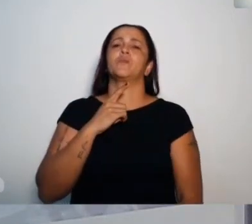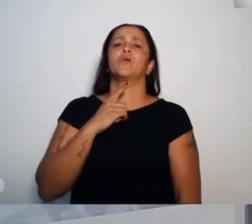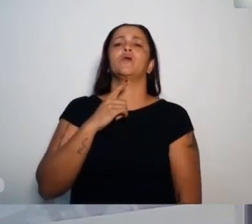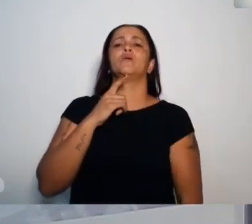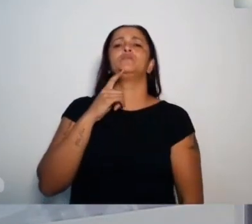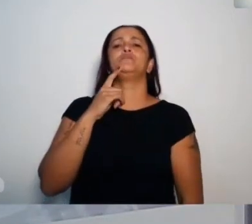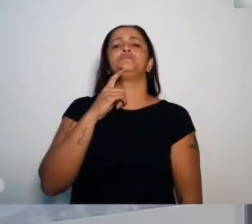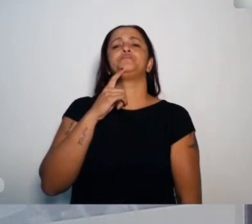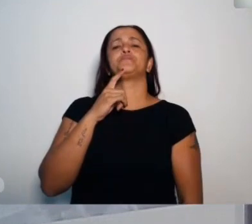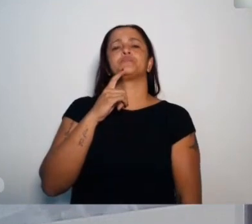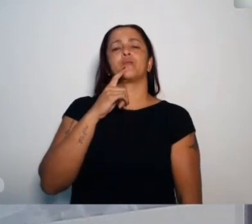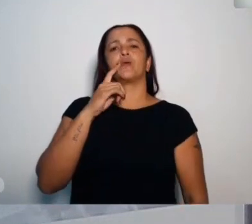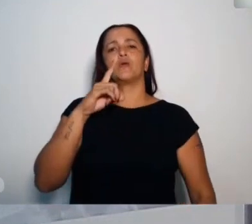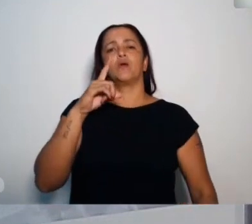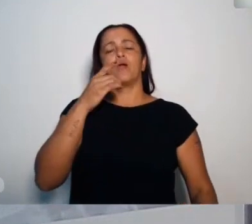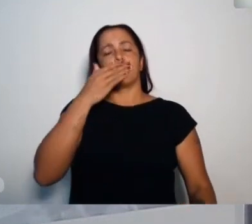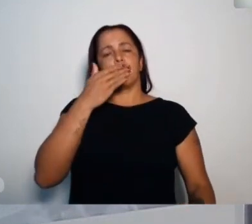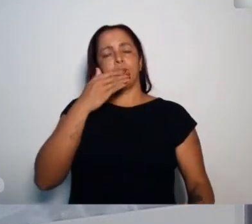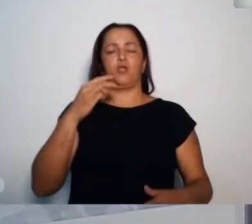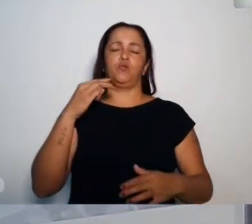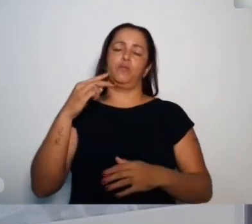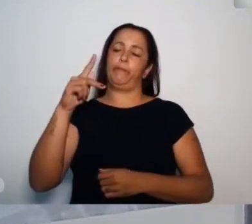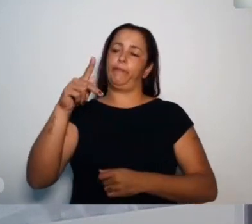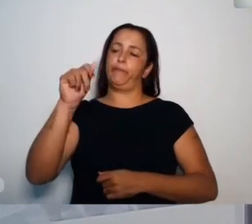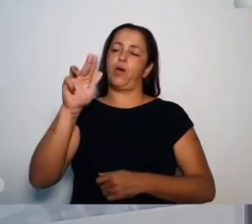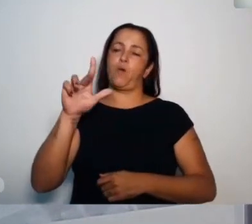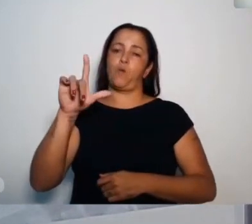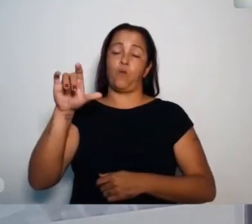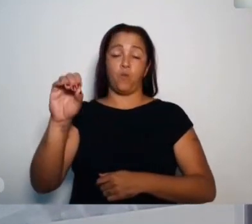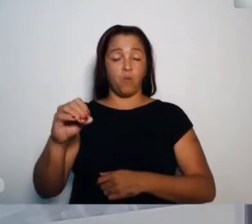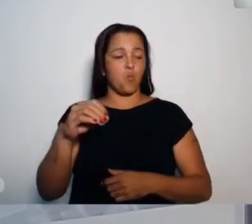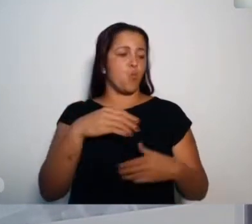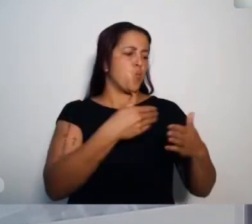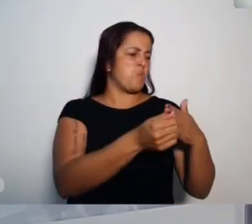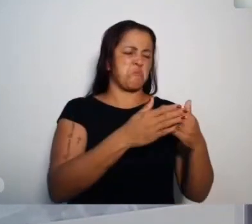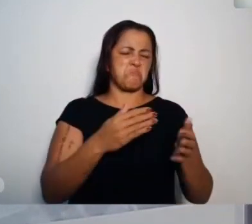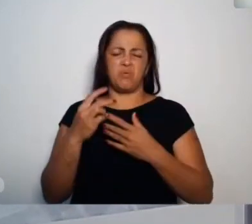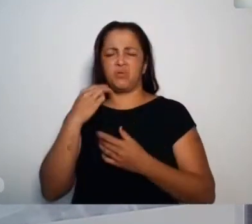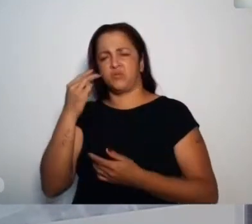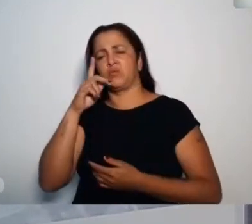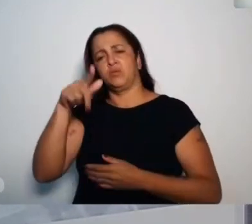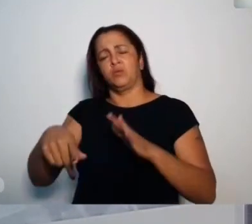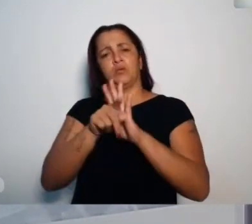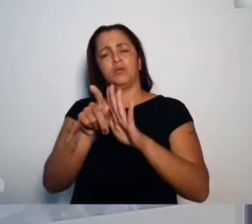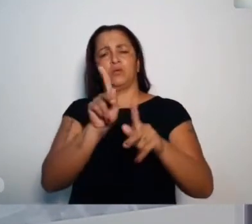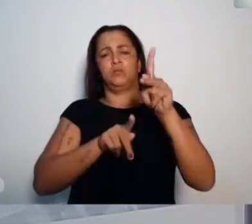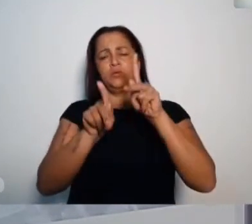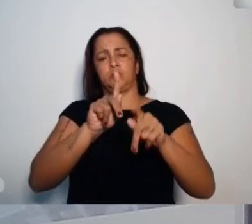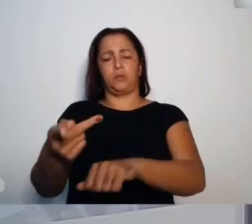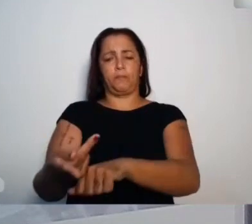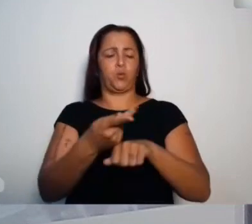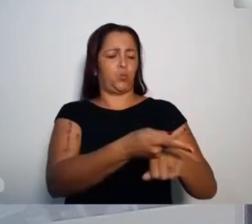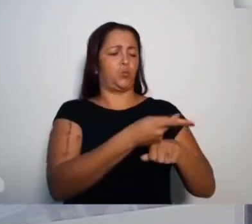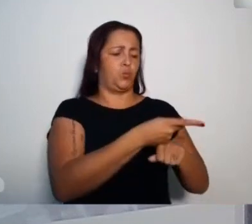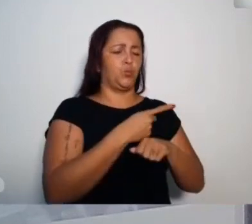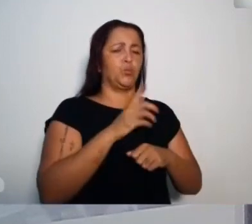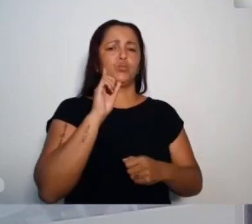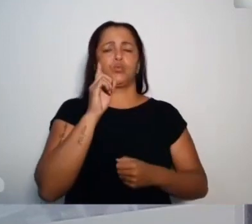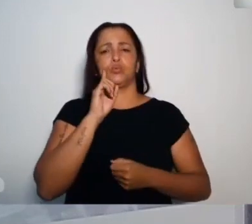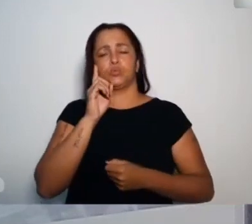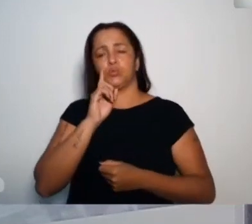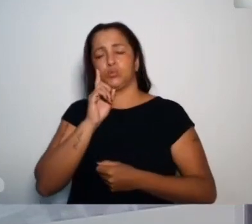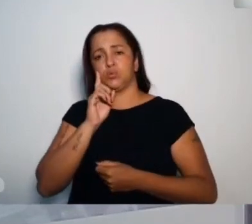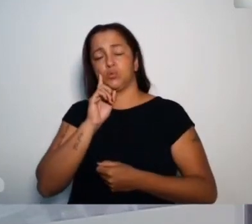Paulo Renato ou de qualquer outro vereador que aqui apresentou esses números. Esses números são da população que nos procuram diariamente através